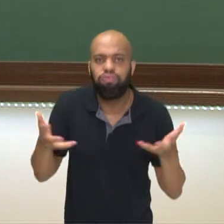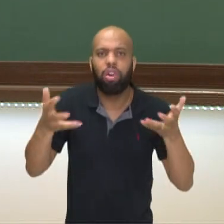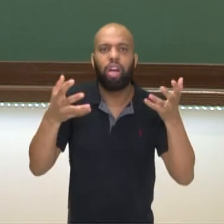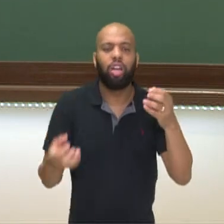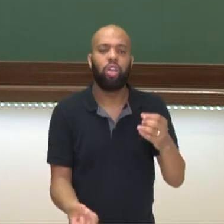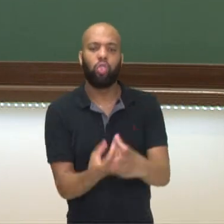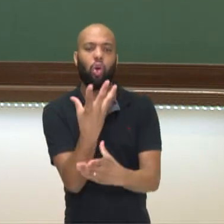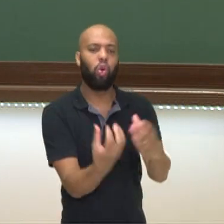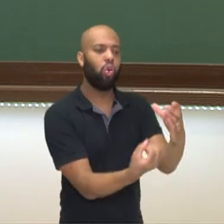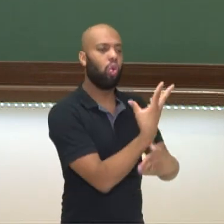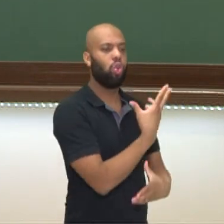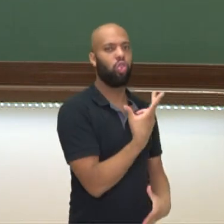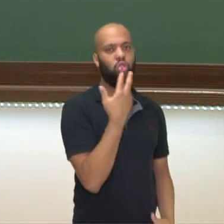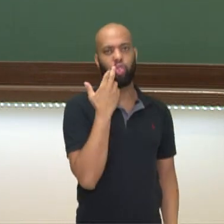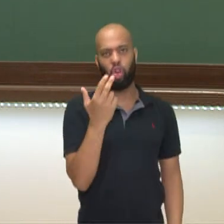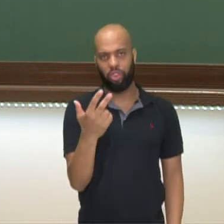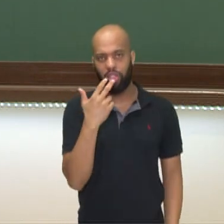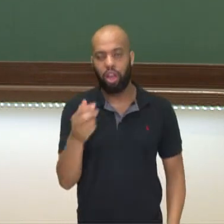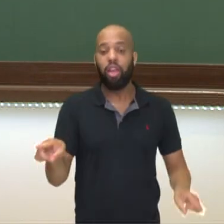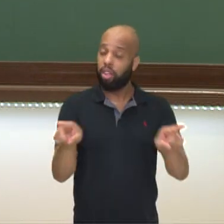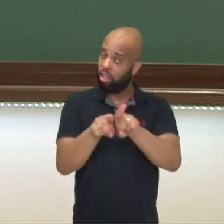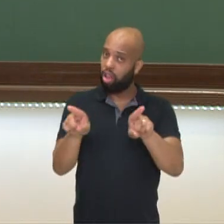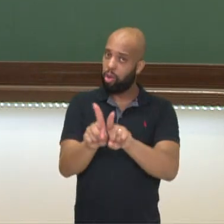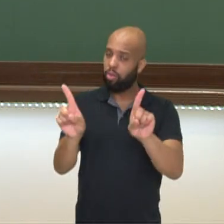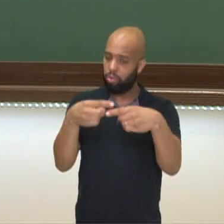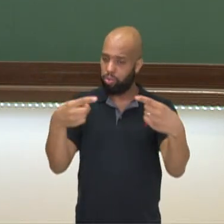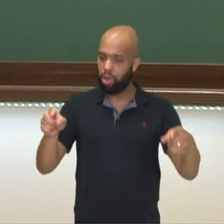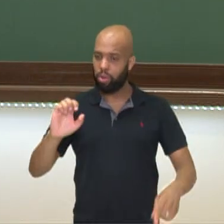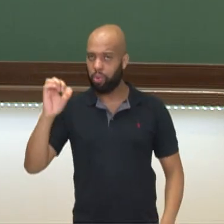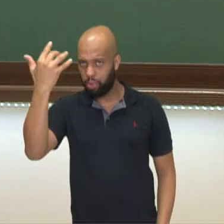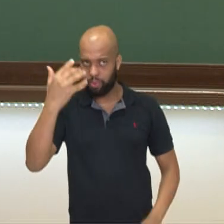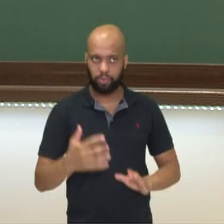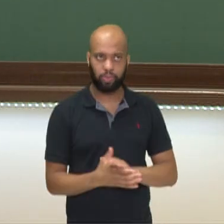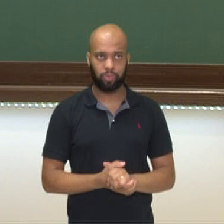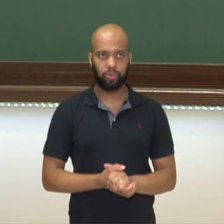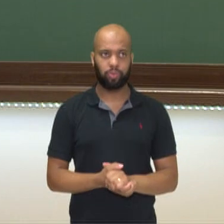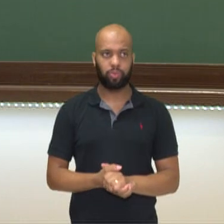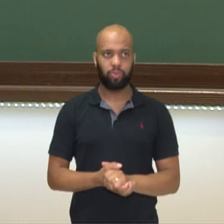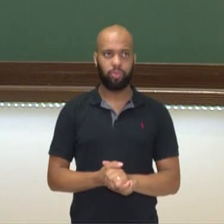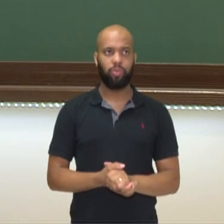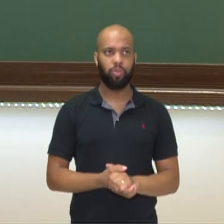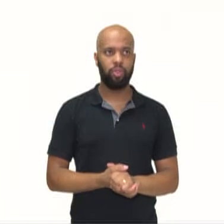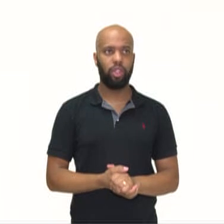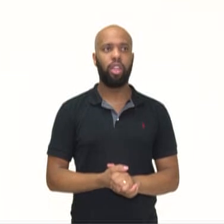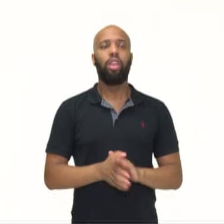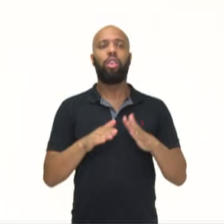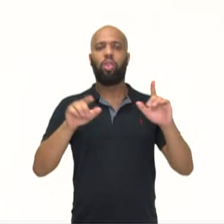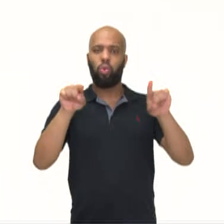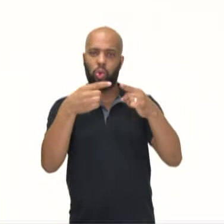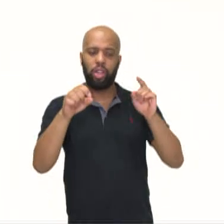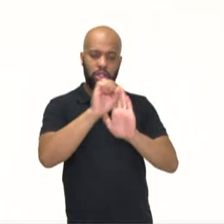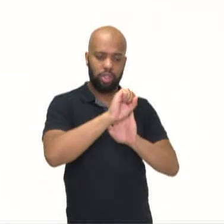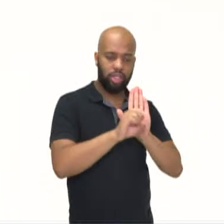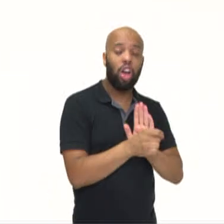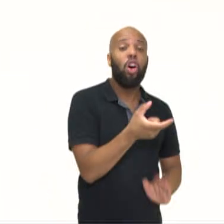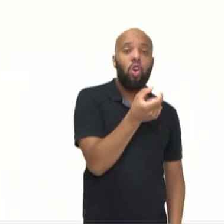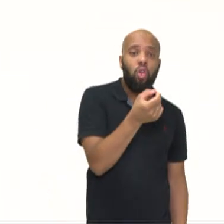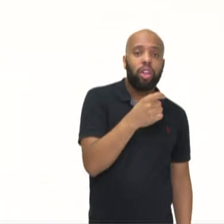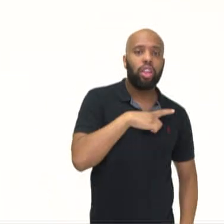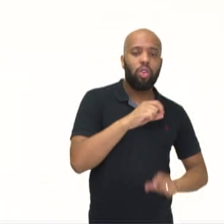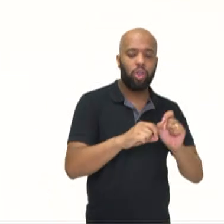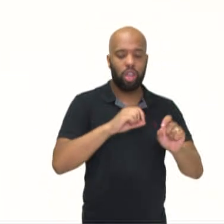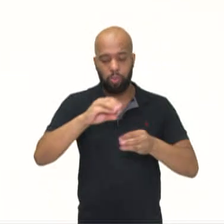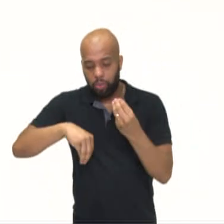algo novo. Na música também é assim, ok? Então vamos indo adiante. A música no século XX traz uma